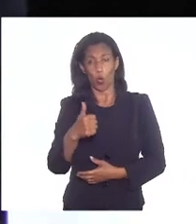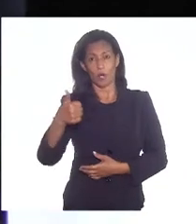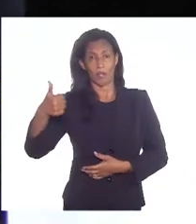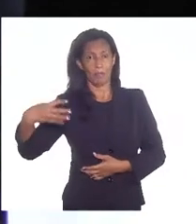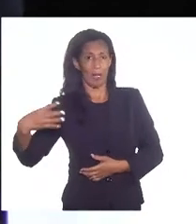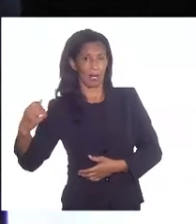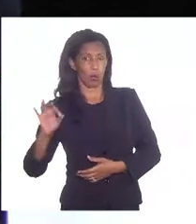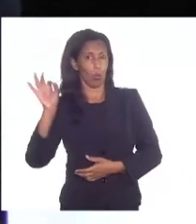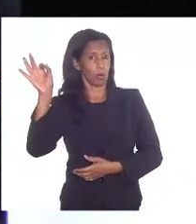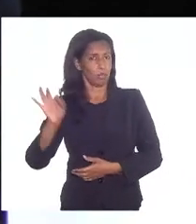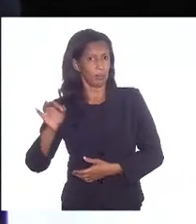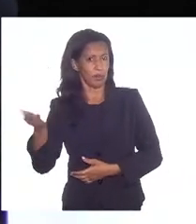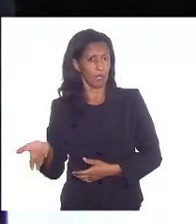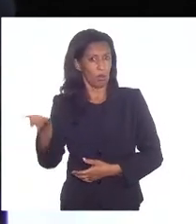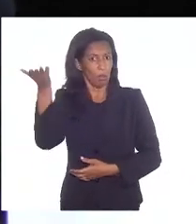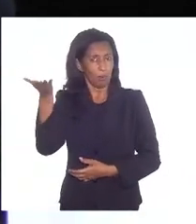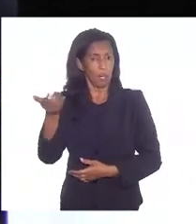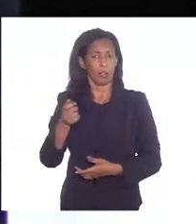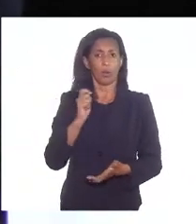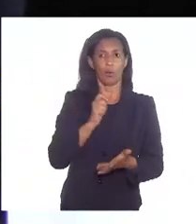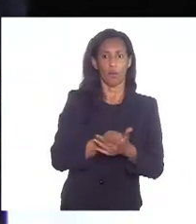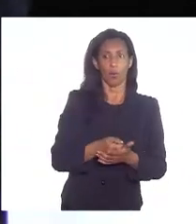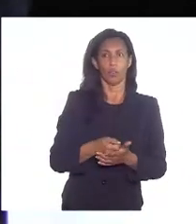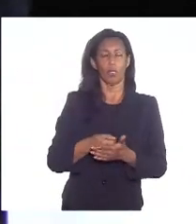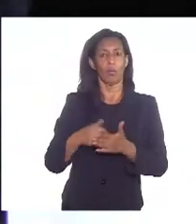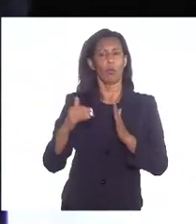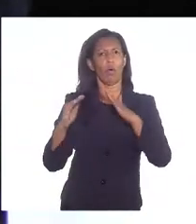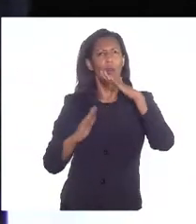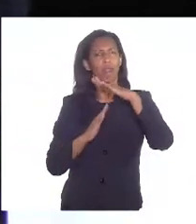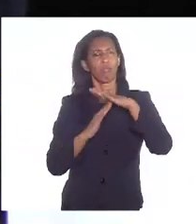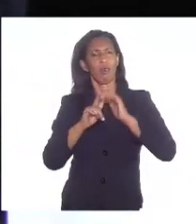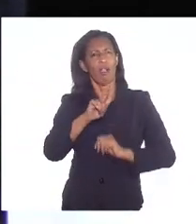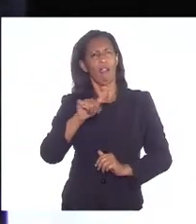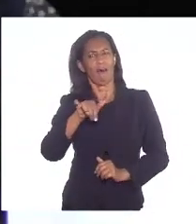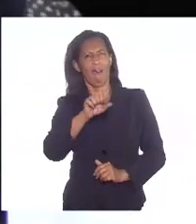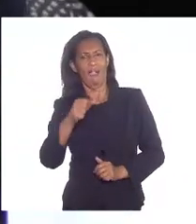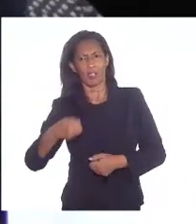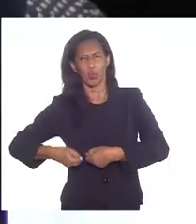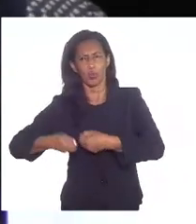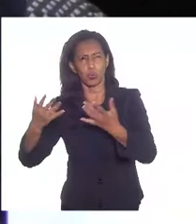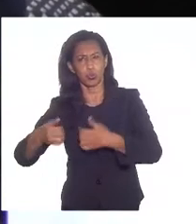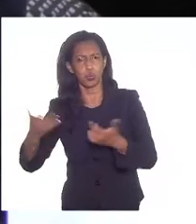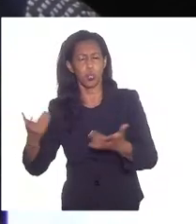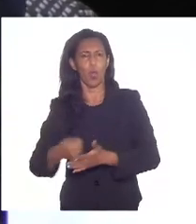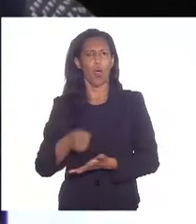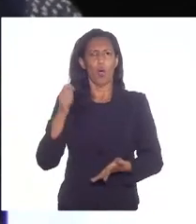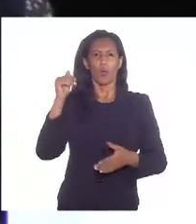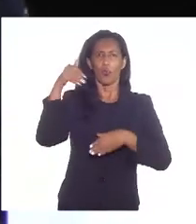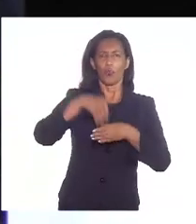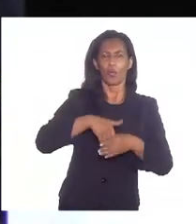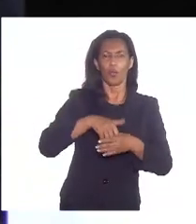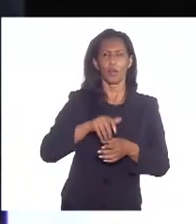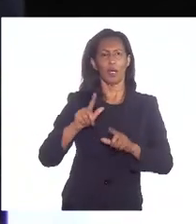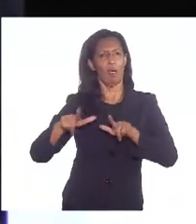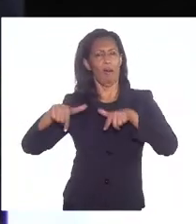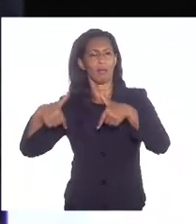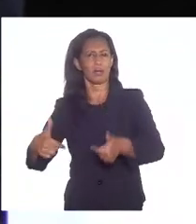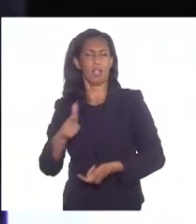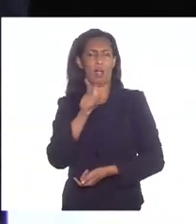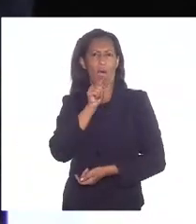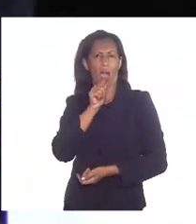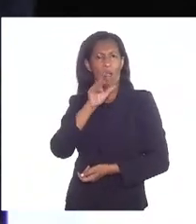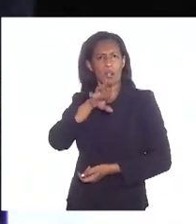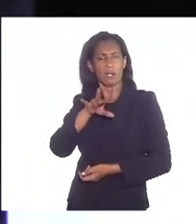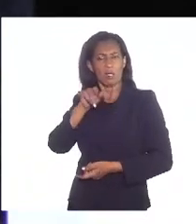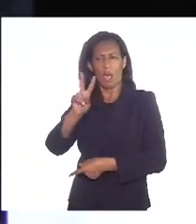22 para 28. Votamos teto de gasto, votamos autorização da alienação das ações da SEDAI, votamos